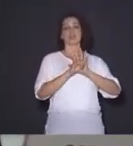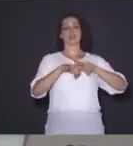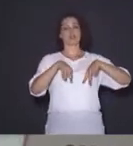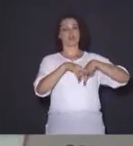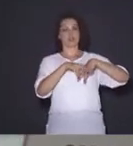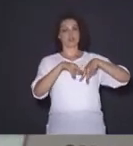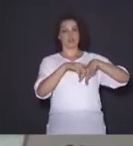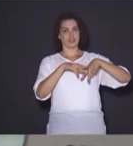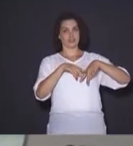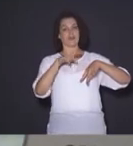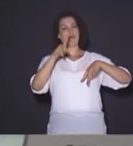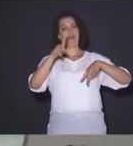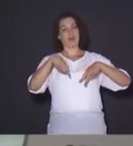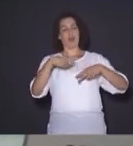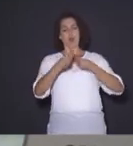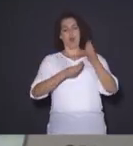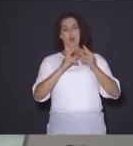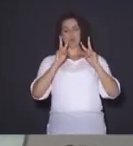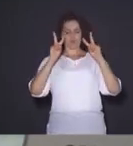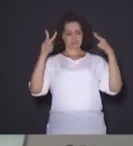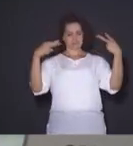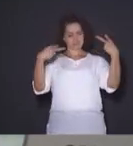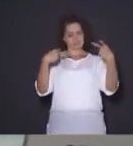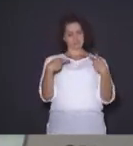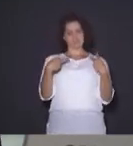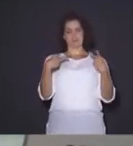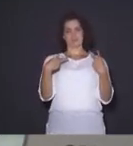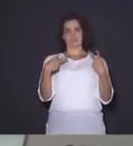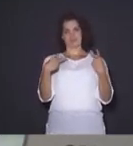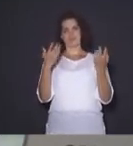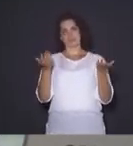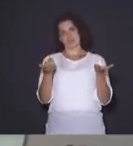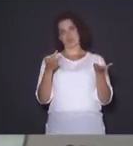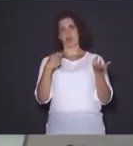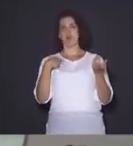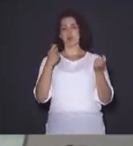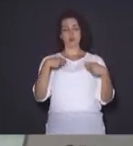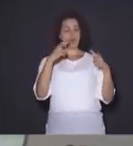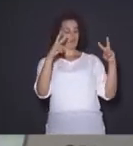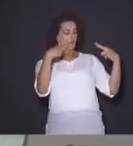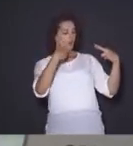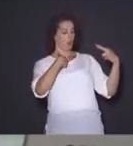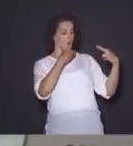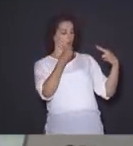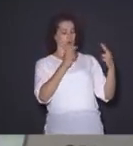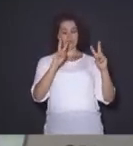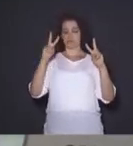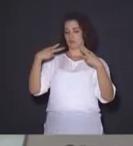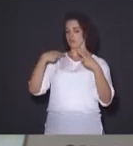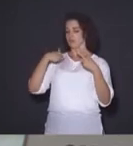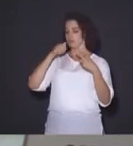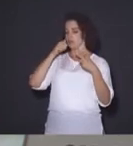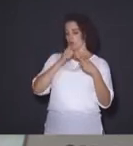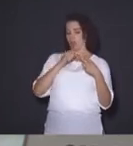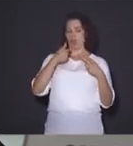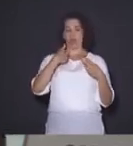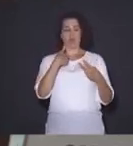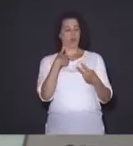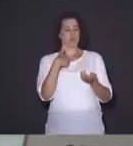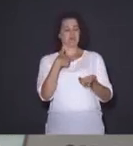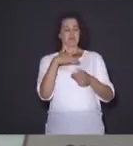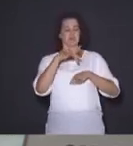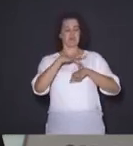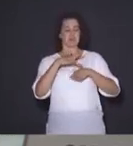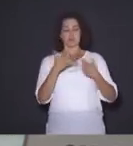justamente com a gente se vê né que é a gente pode enxergar um homem a gente pode enxergar mulher a gente pode enxergar gênero neutro a gente